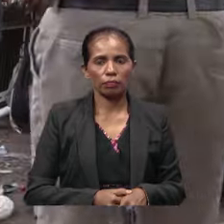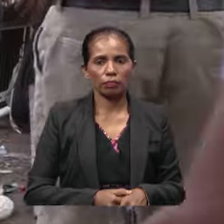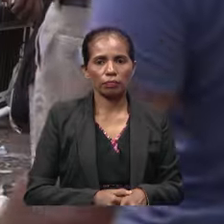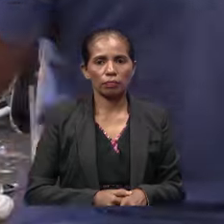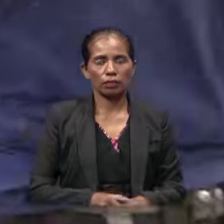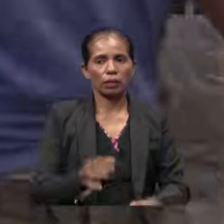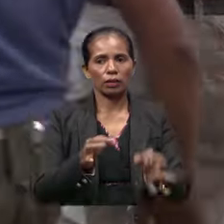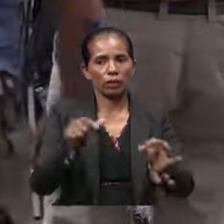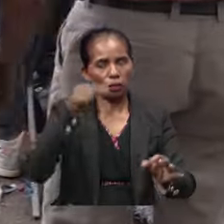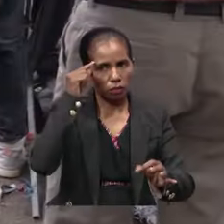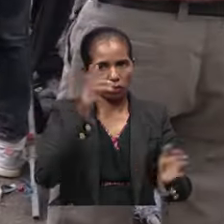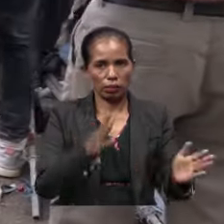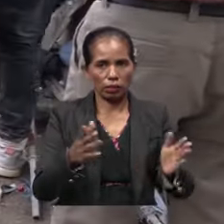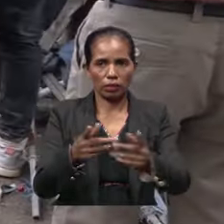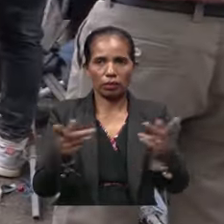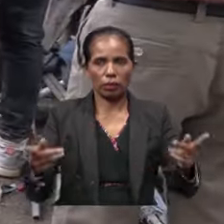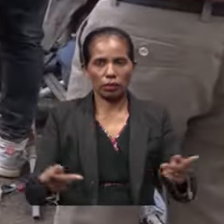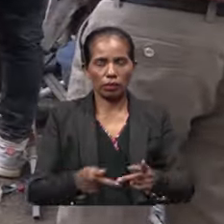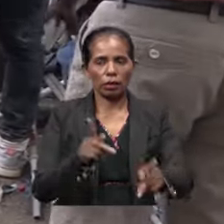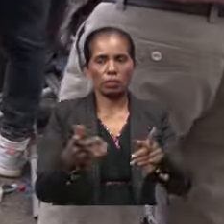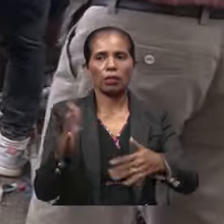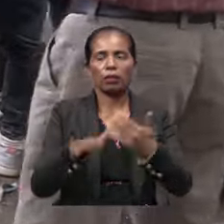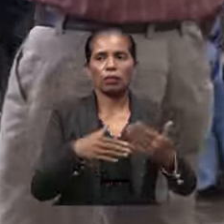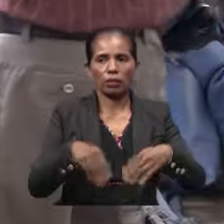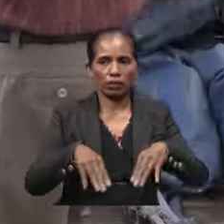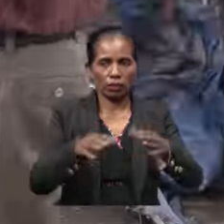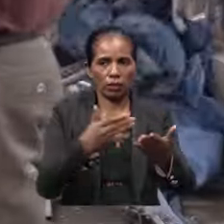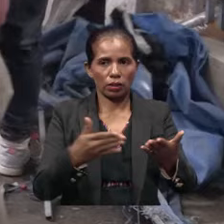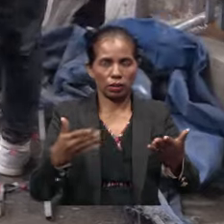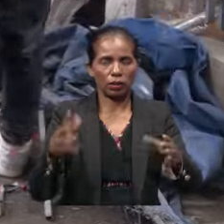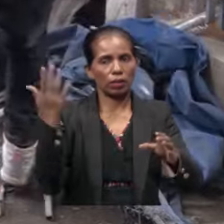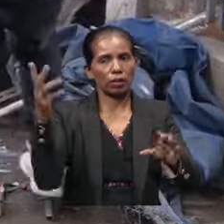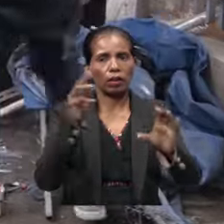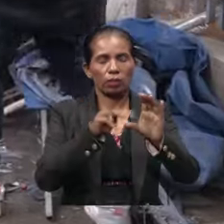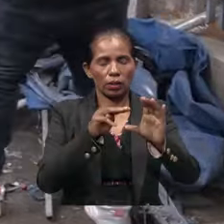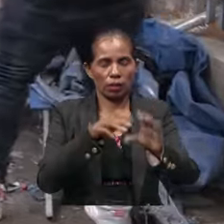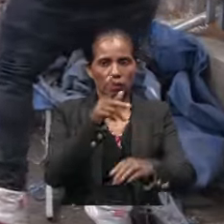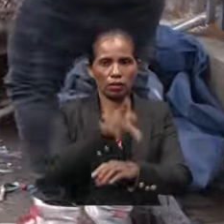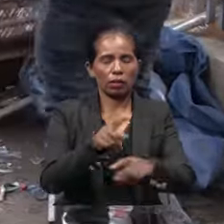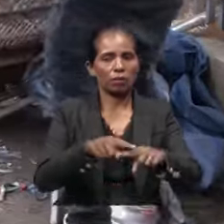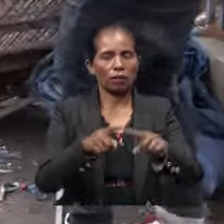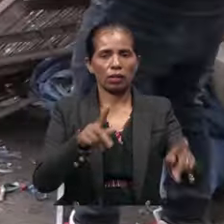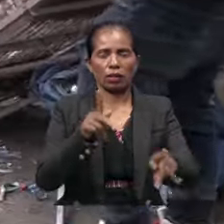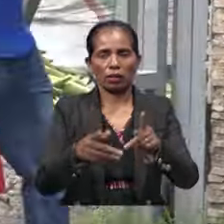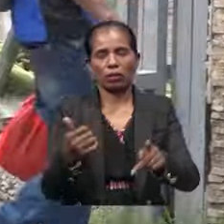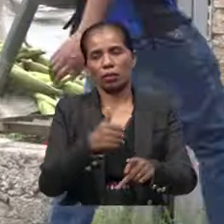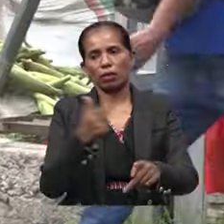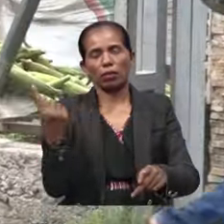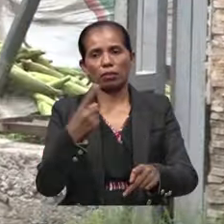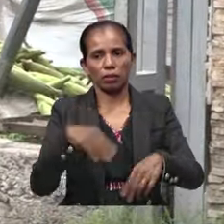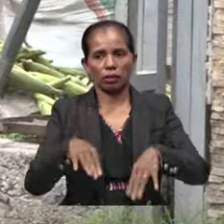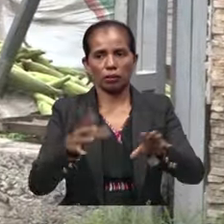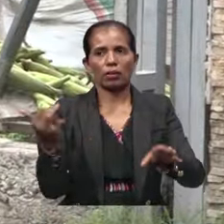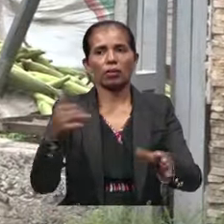Mas que governo prepara un espaço para vendedores sira tu fan sasang ia mercado laran, mai be vendedores balung na fatin fan